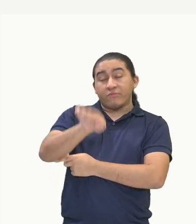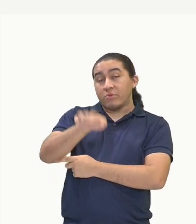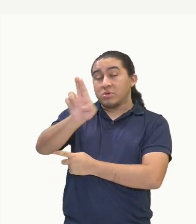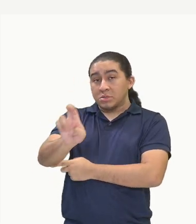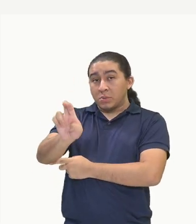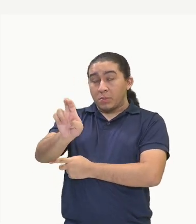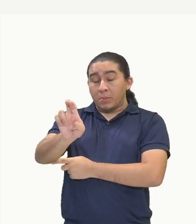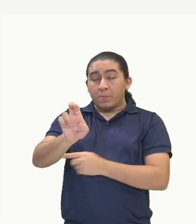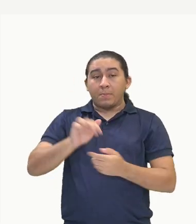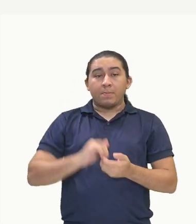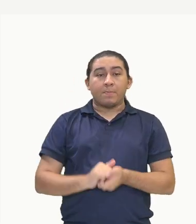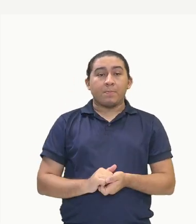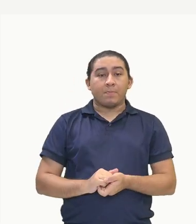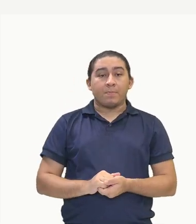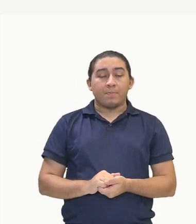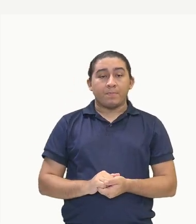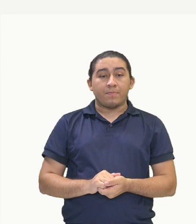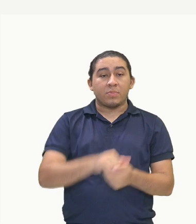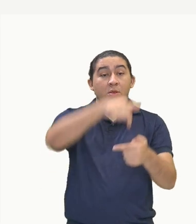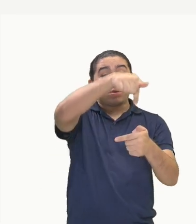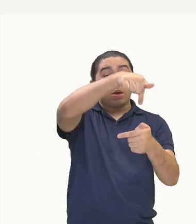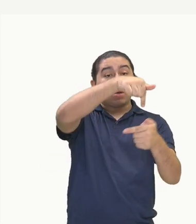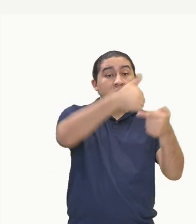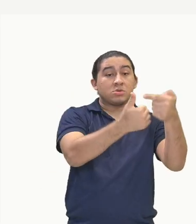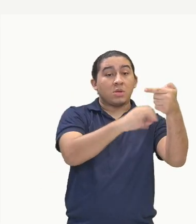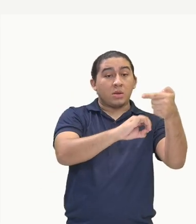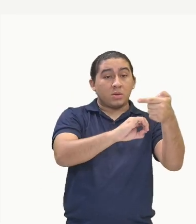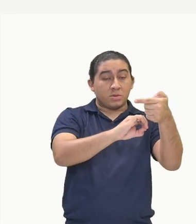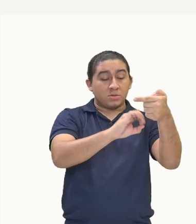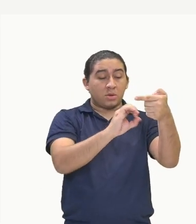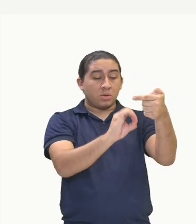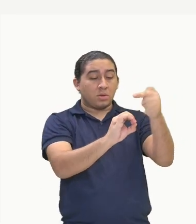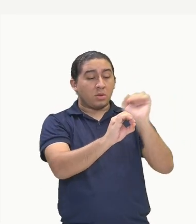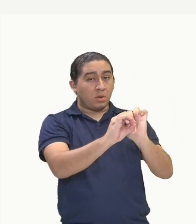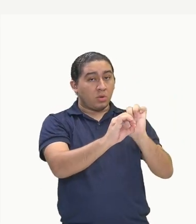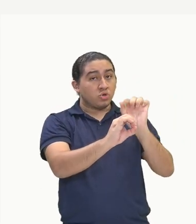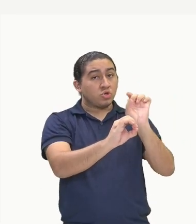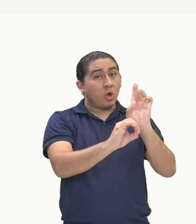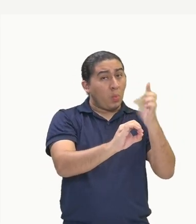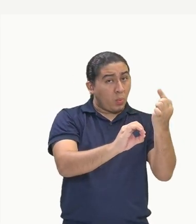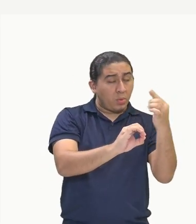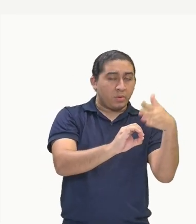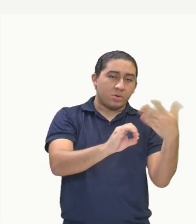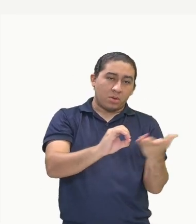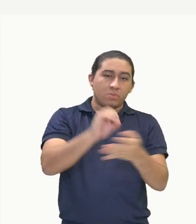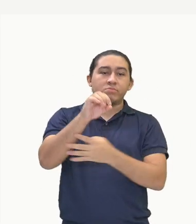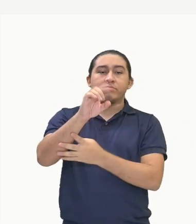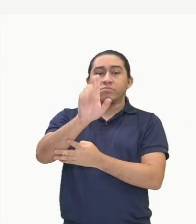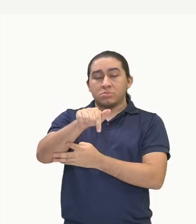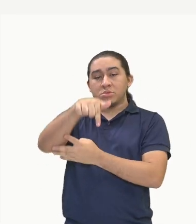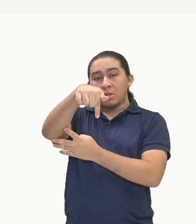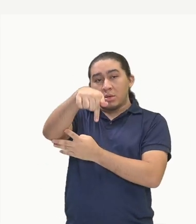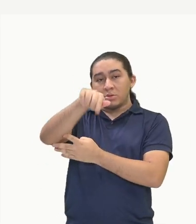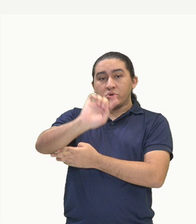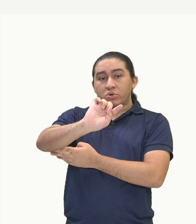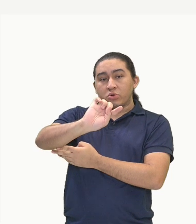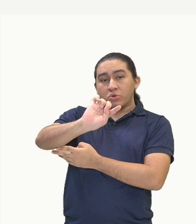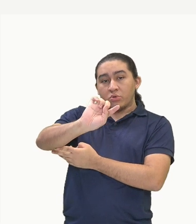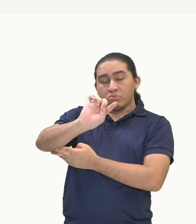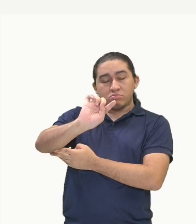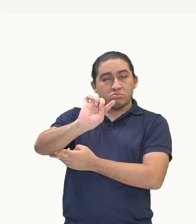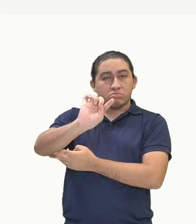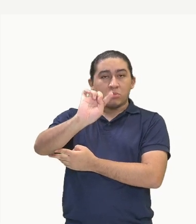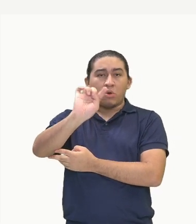2,5. 7 sobre 10, 1 zero, uma casa decimal. Então, o resultado, né, é 7. Conta aí,